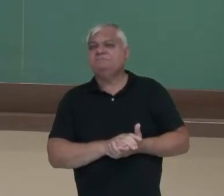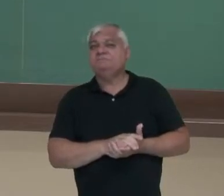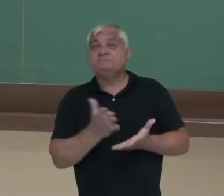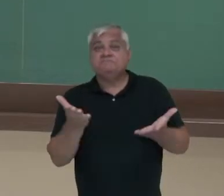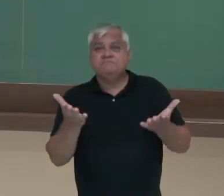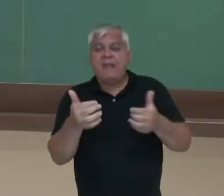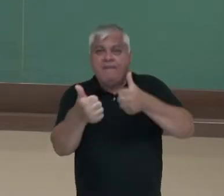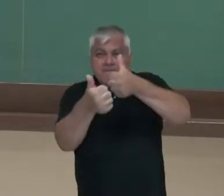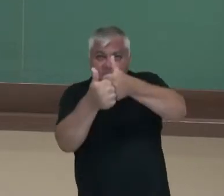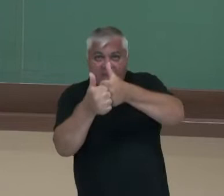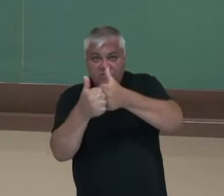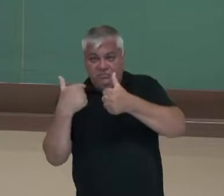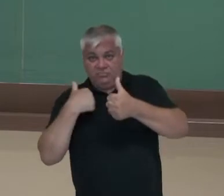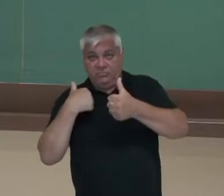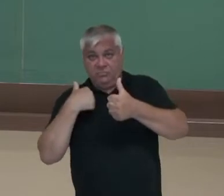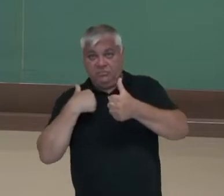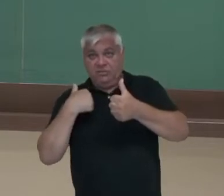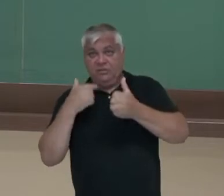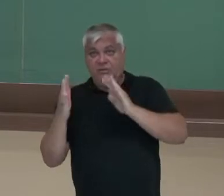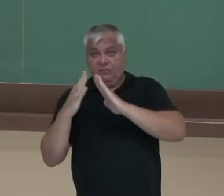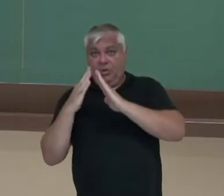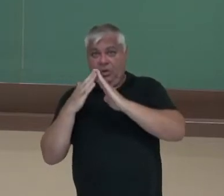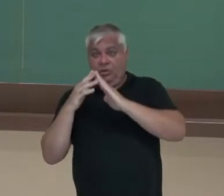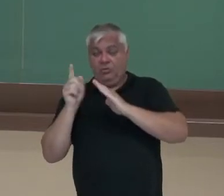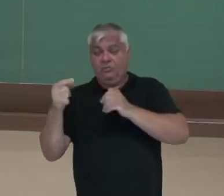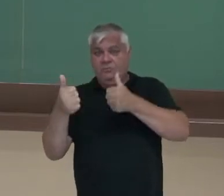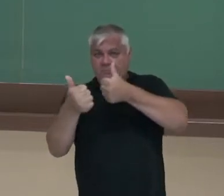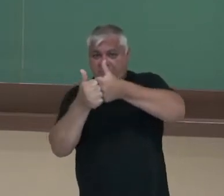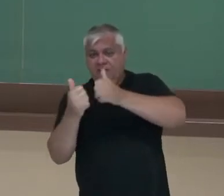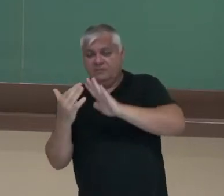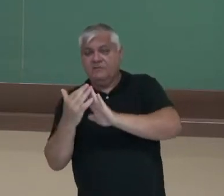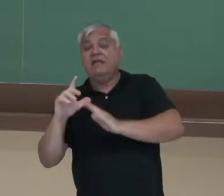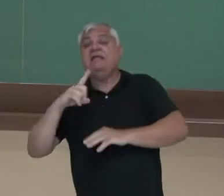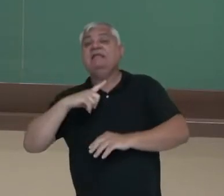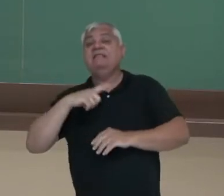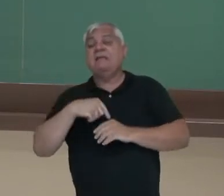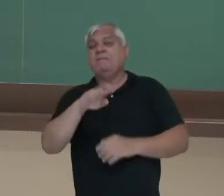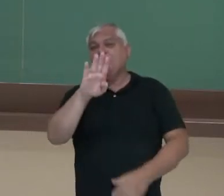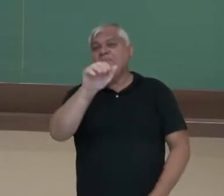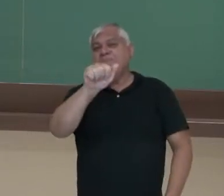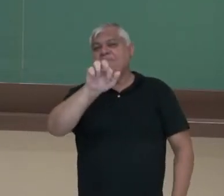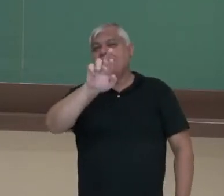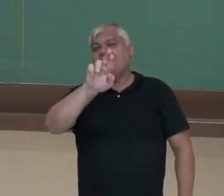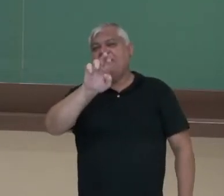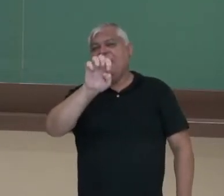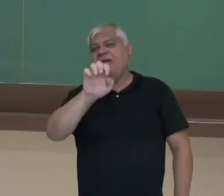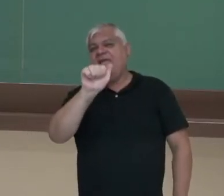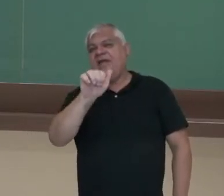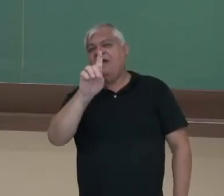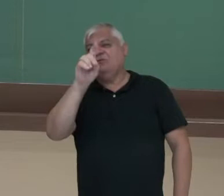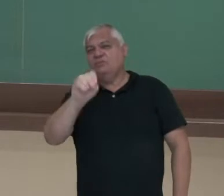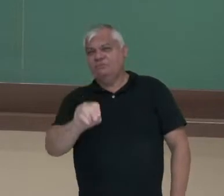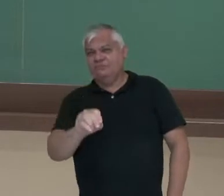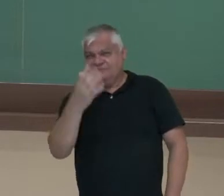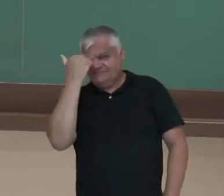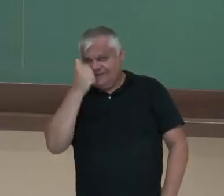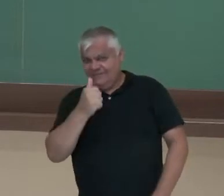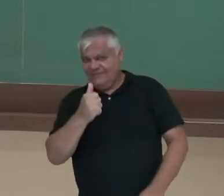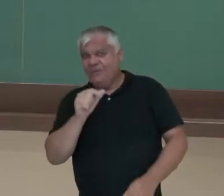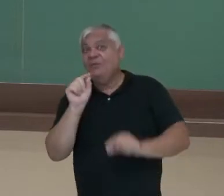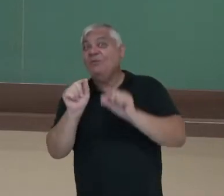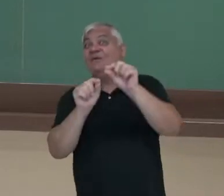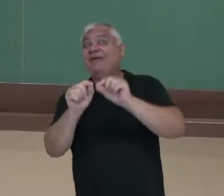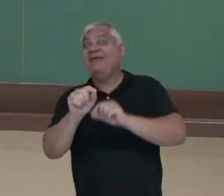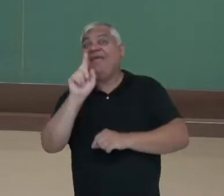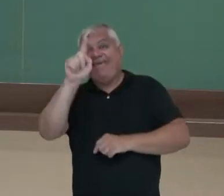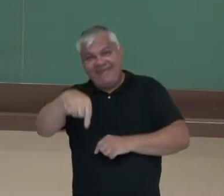Bem pertinho da minha moradia, da onde eu moro, nós temos o barreado. Quem sabe qual que é esse local? Isso